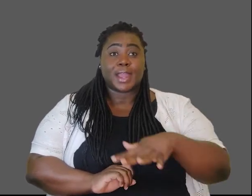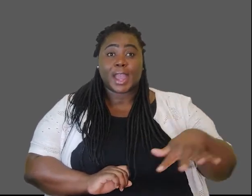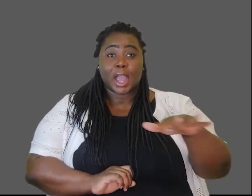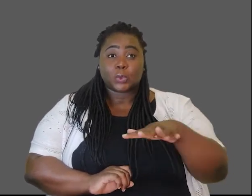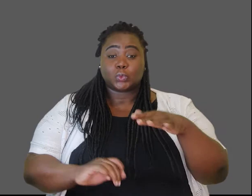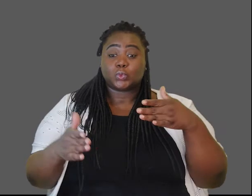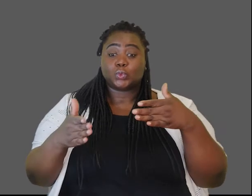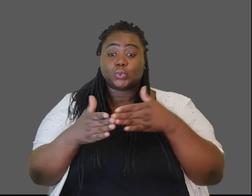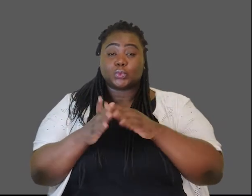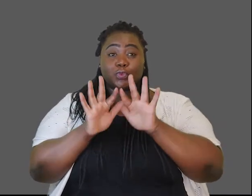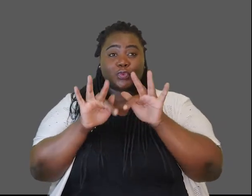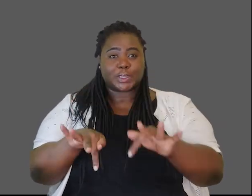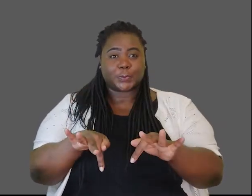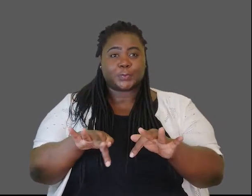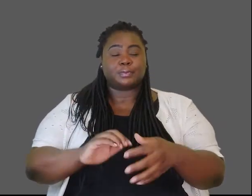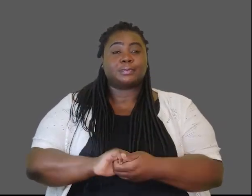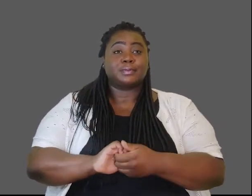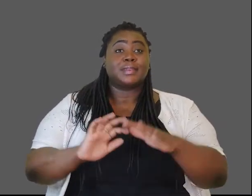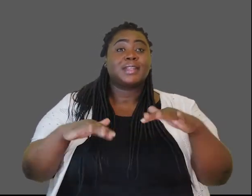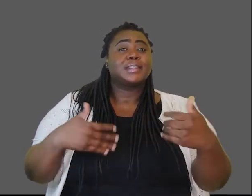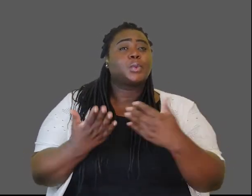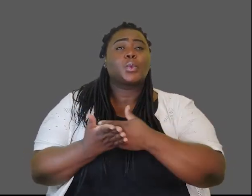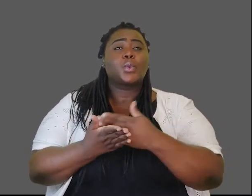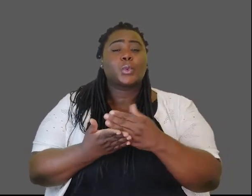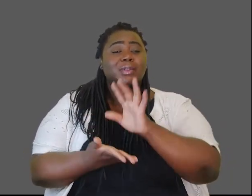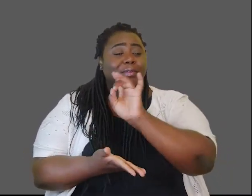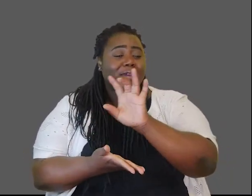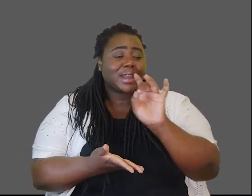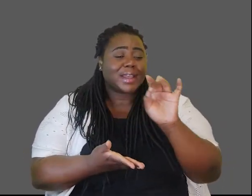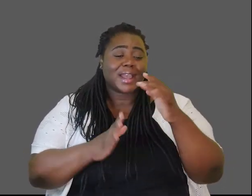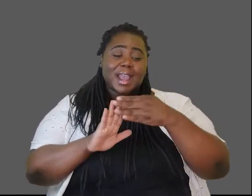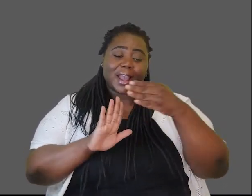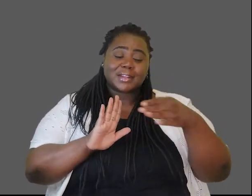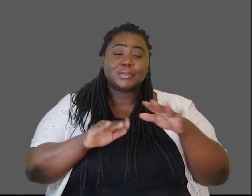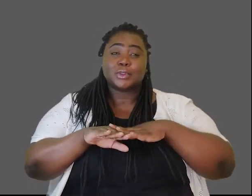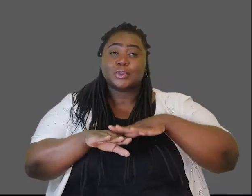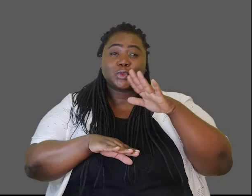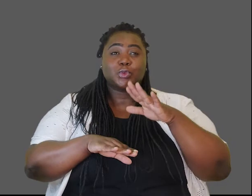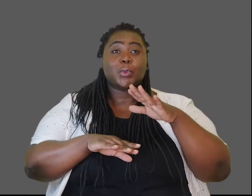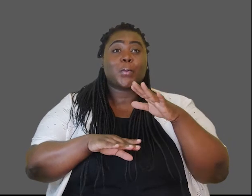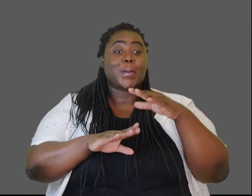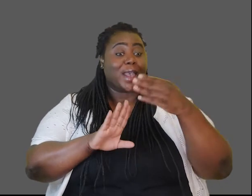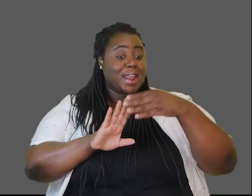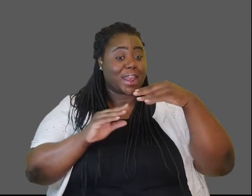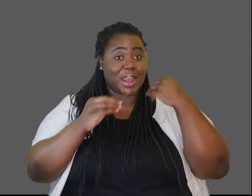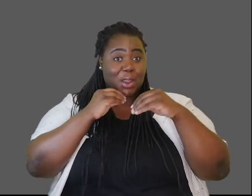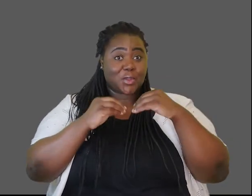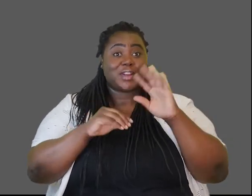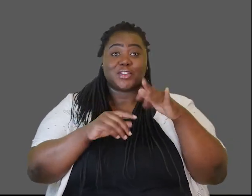Espaço à Fronteira Final. Assim começava cada episódio de um dos mais icônicos seriados